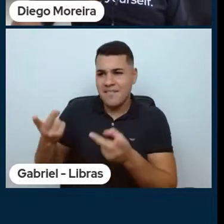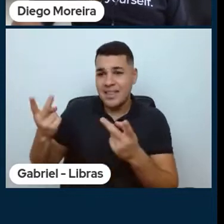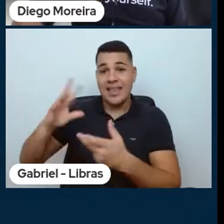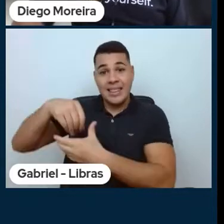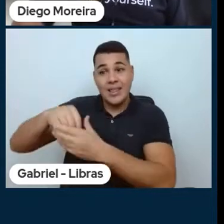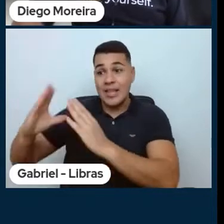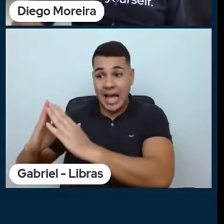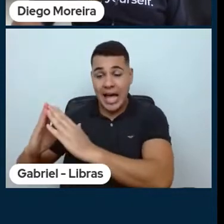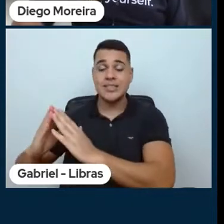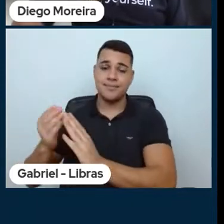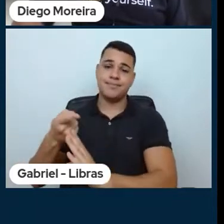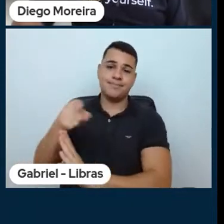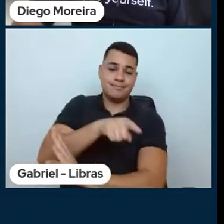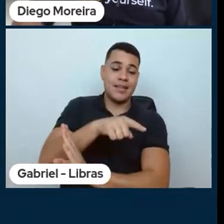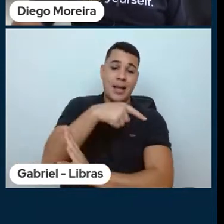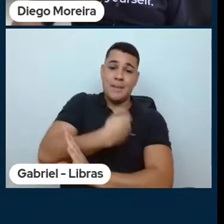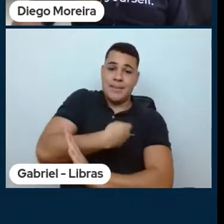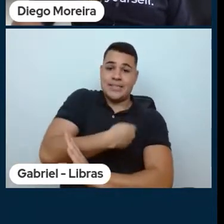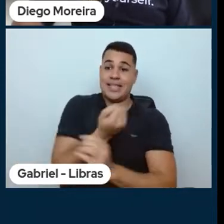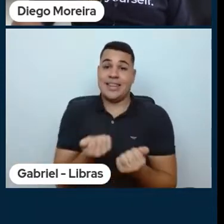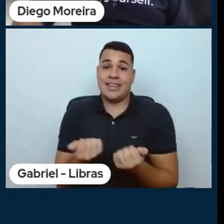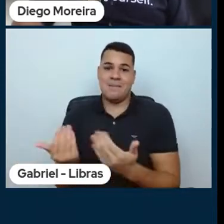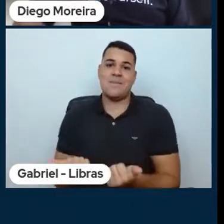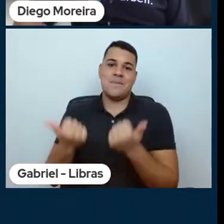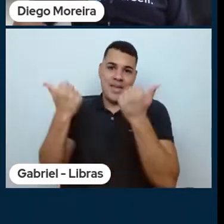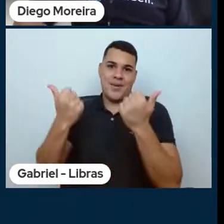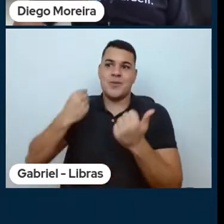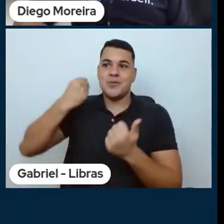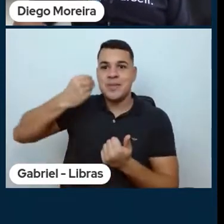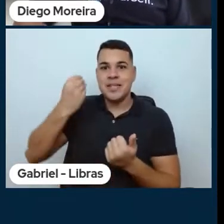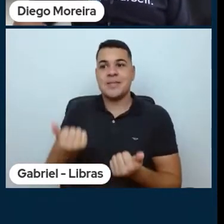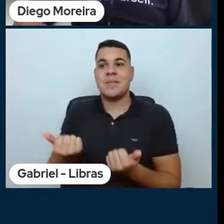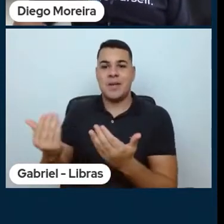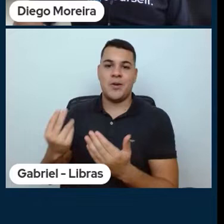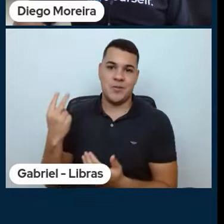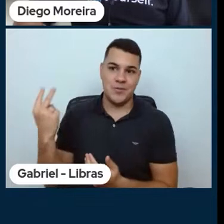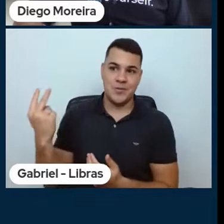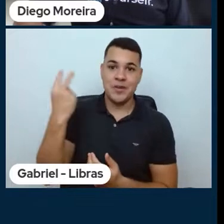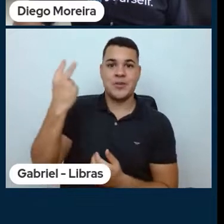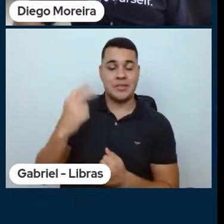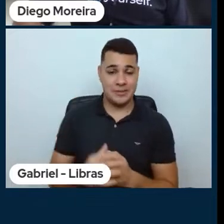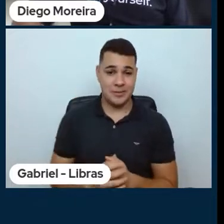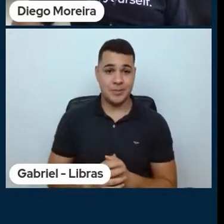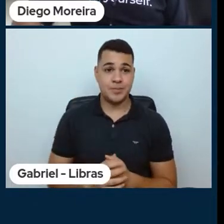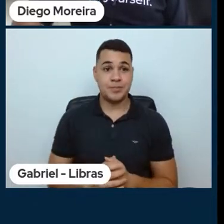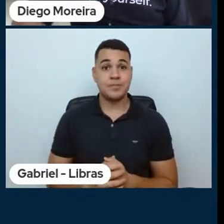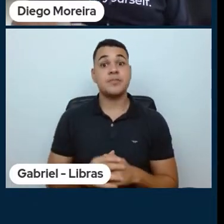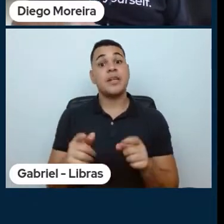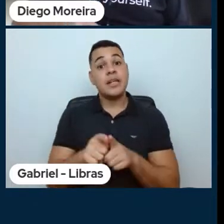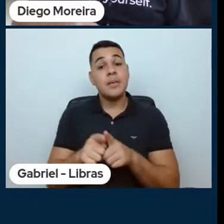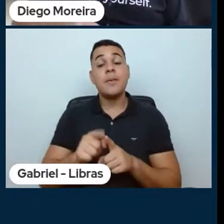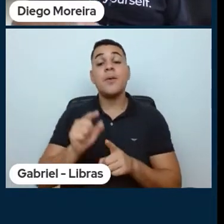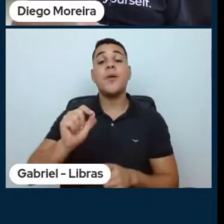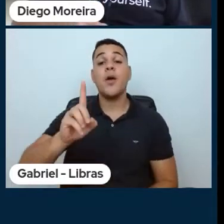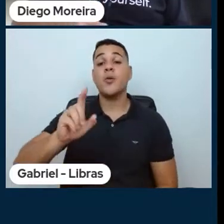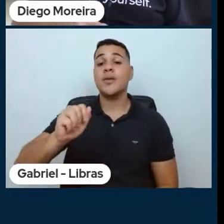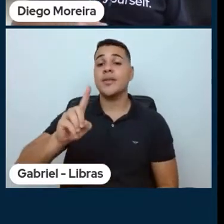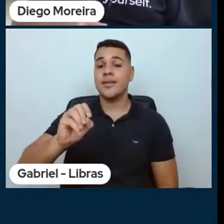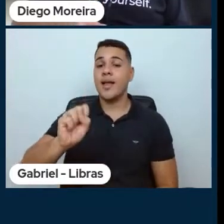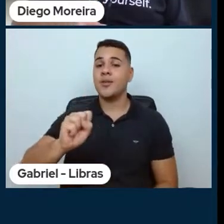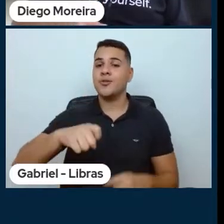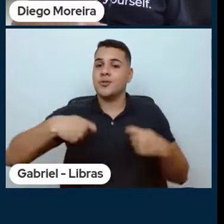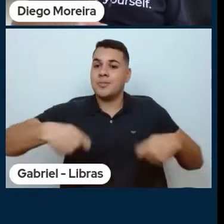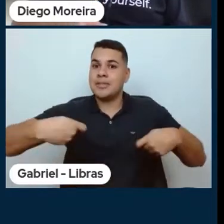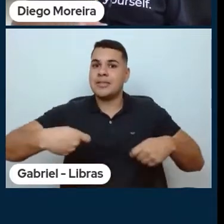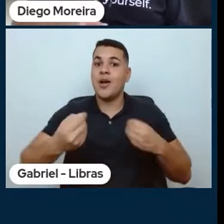não um investimento nas empresas. Tanto outros dados que precisam ser cuidados. E aqui, eu quero também